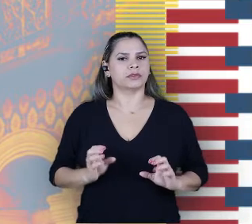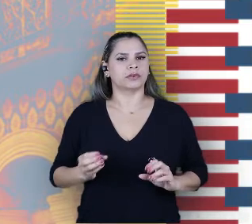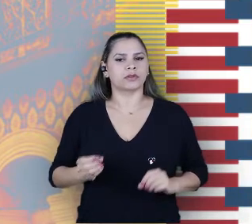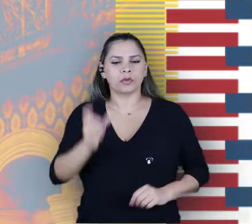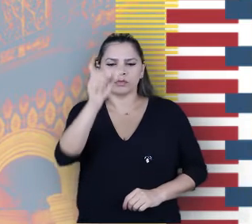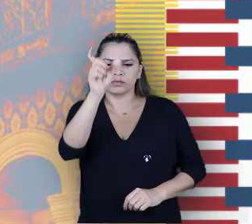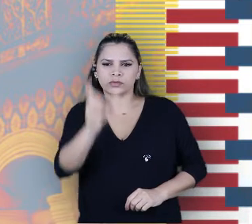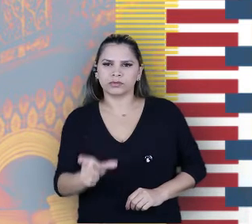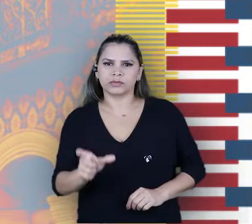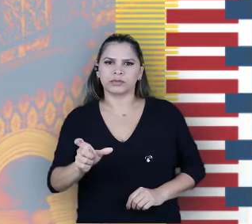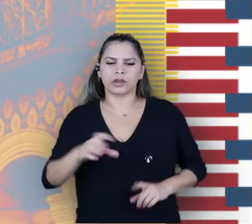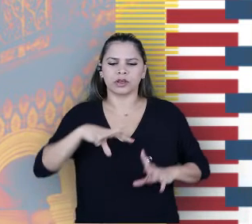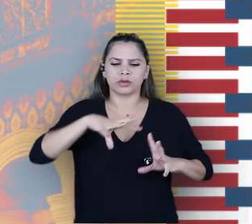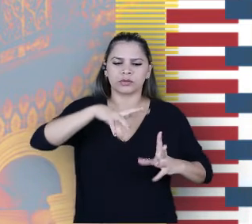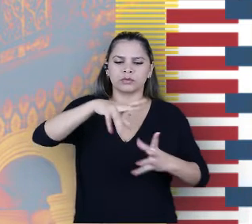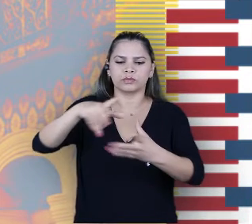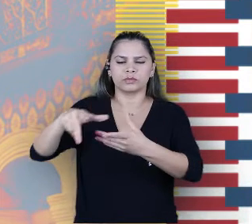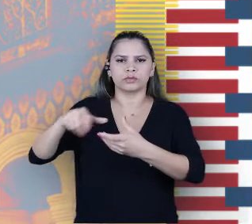essa vida